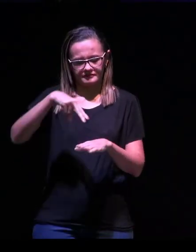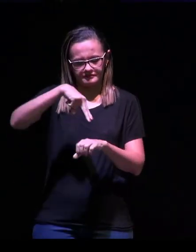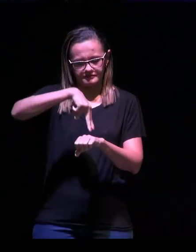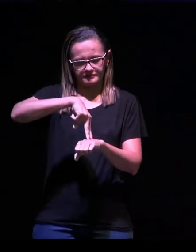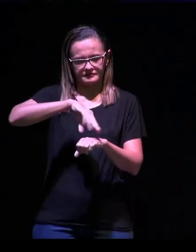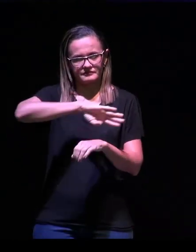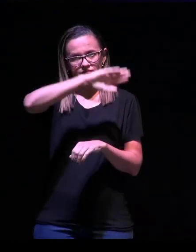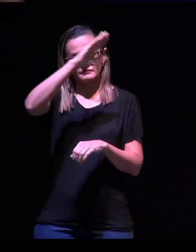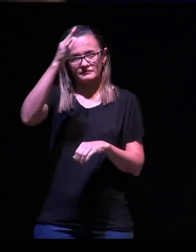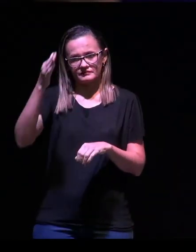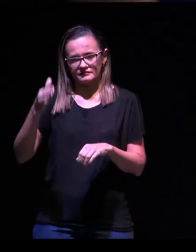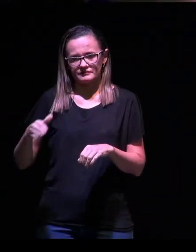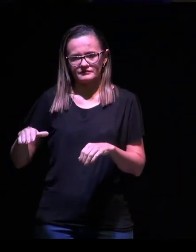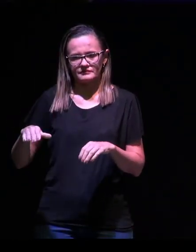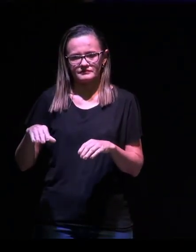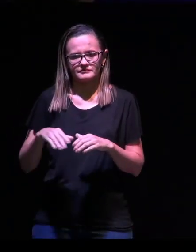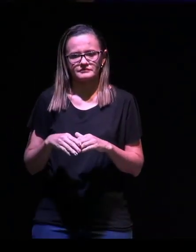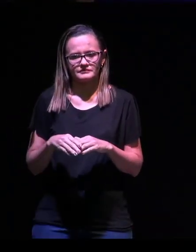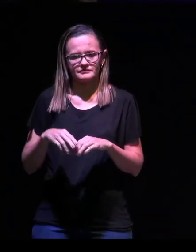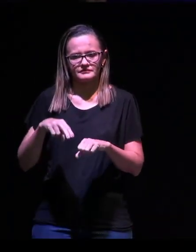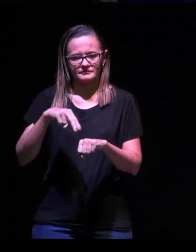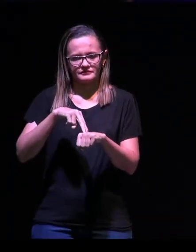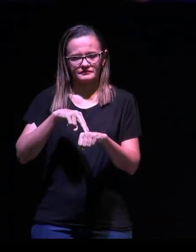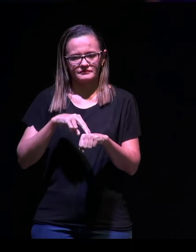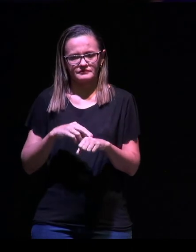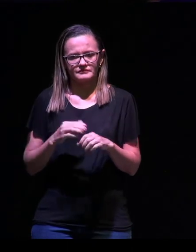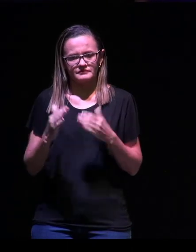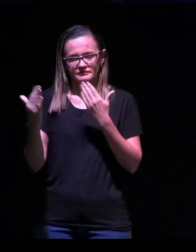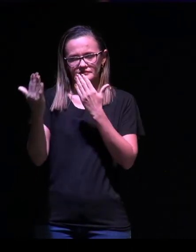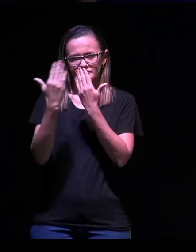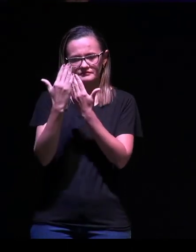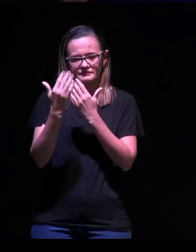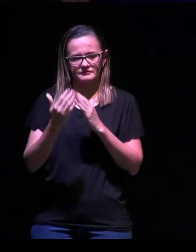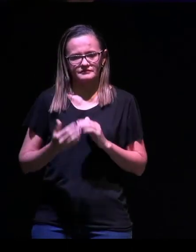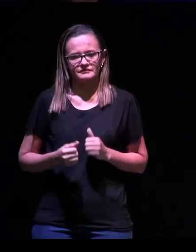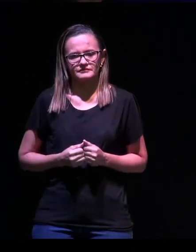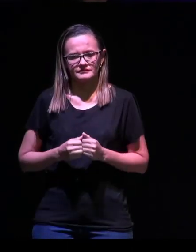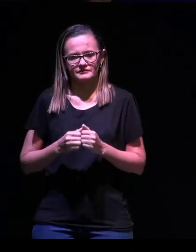Oliveiras, que está em frente de Jerusalém para o leste.